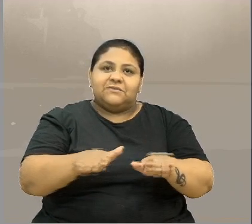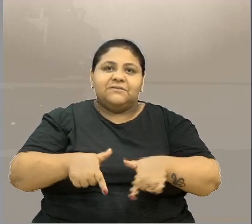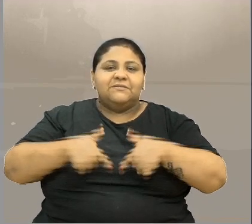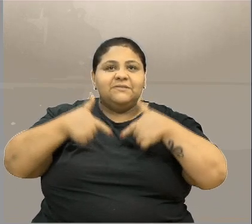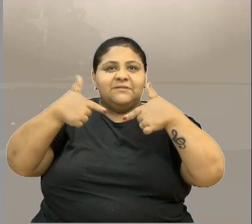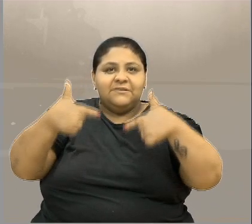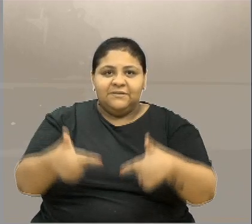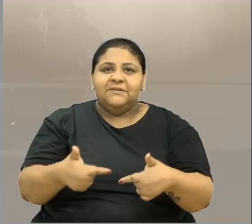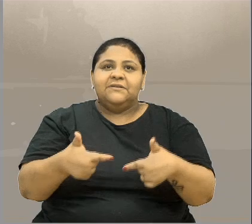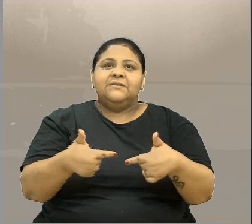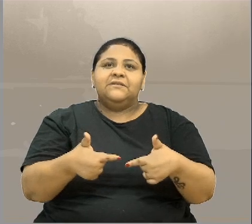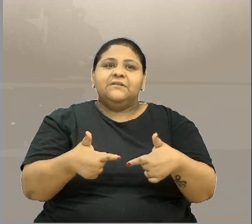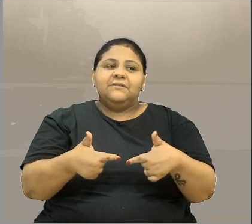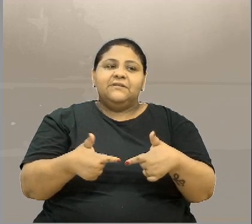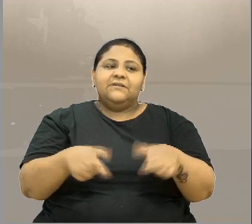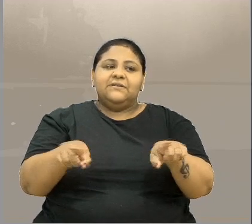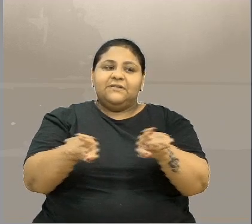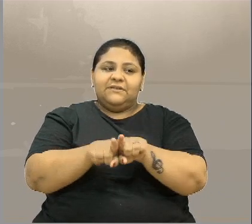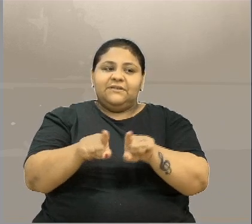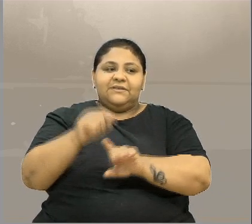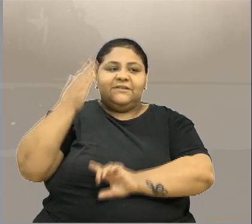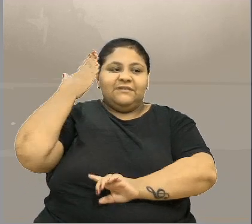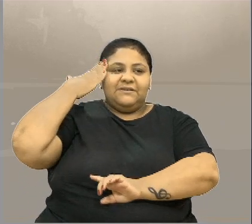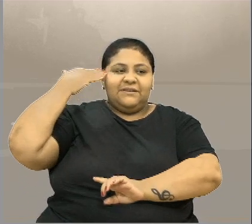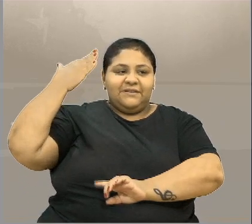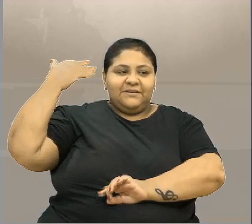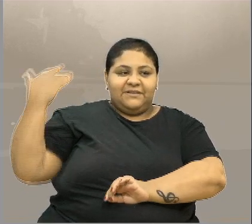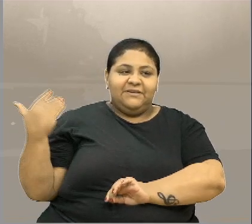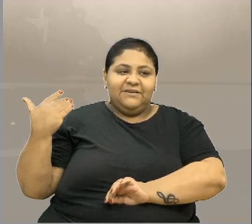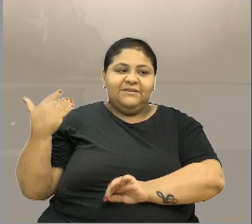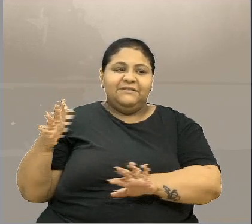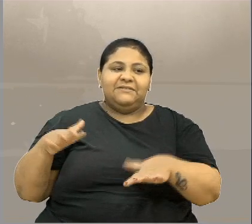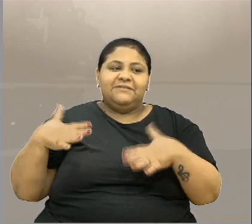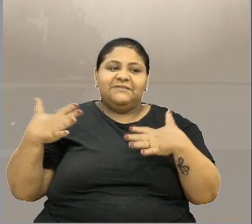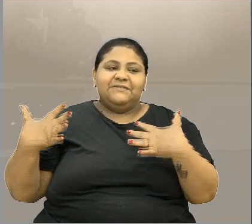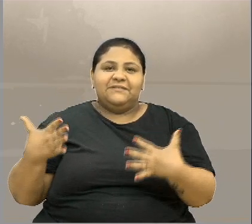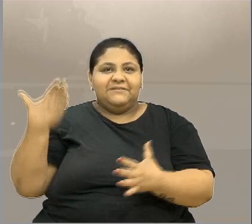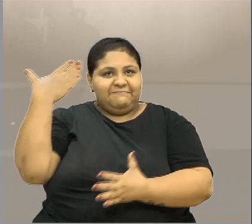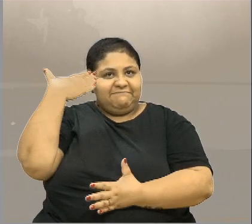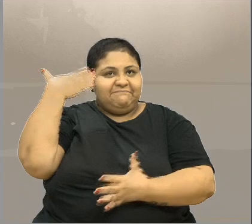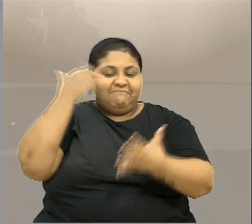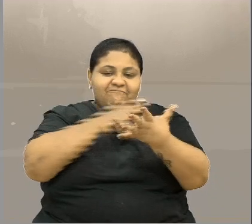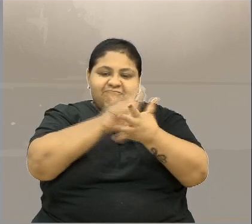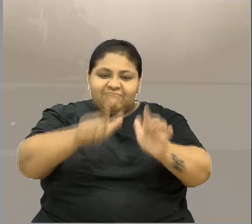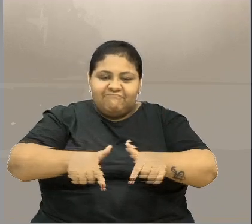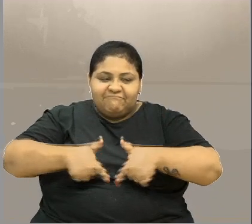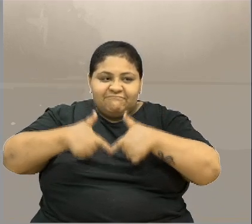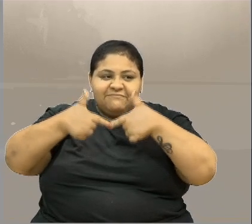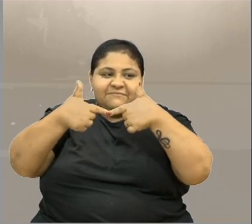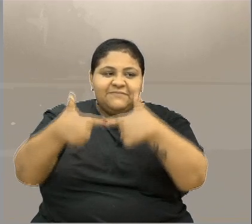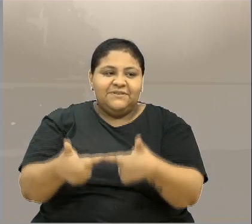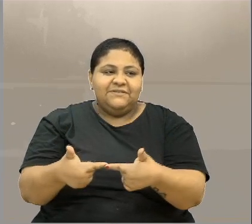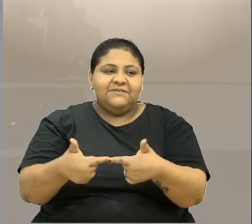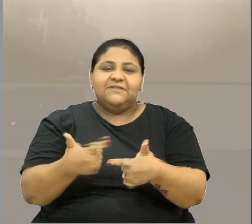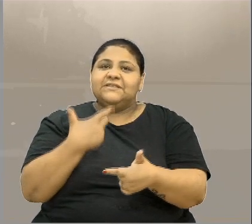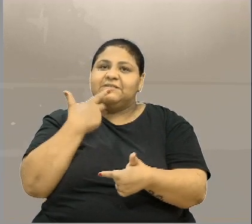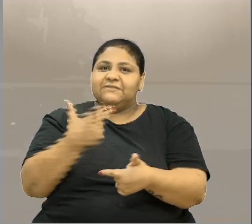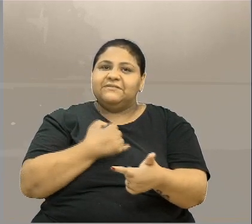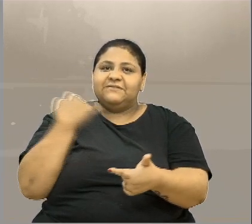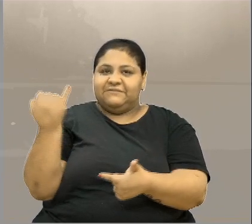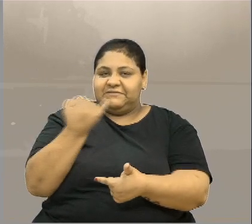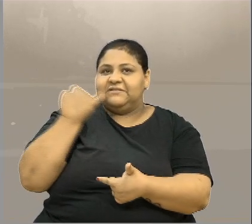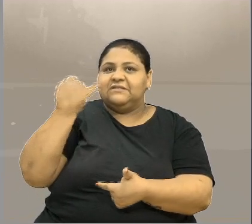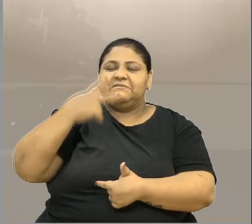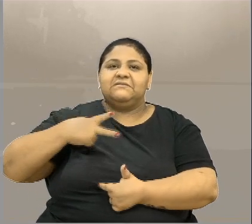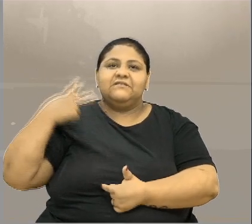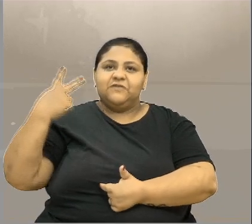Agosto Lilás será tão famoso quanto o Outubro Rosa, mas nós já temos uma série de ações acontecendo, e eu sempre falei da importância,